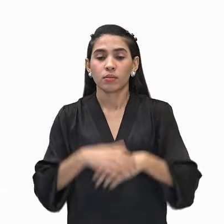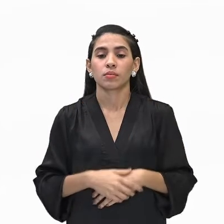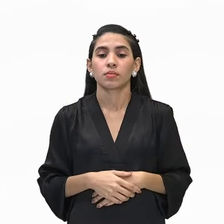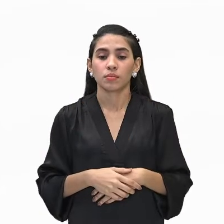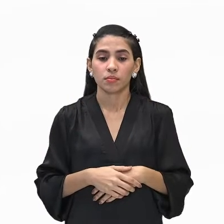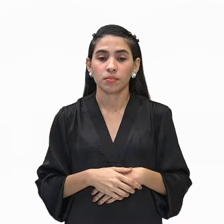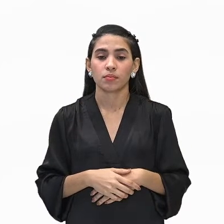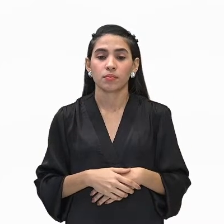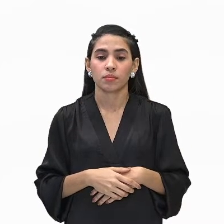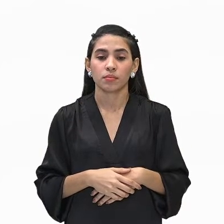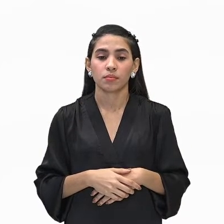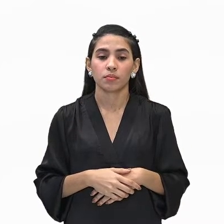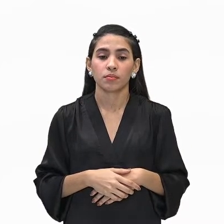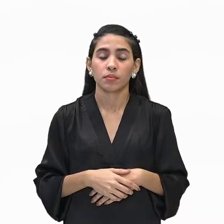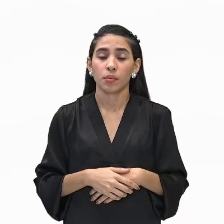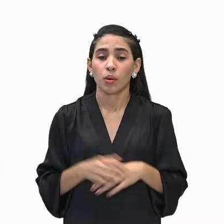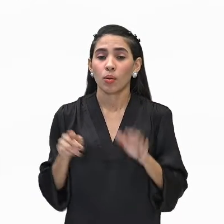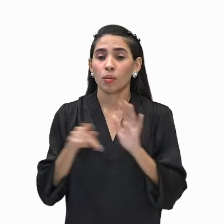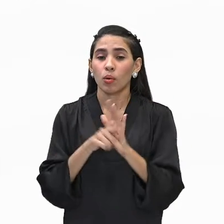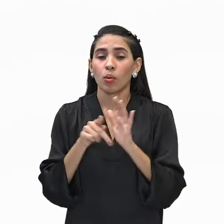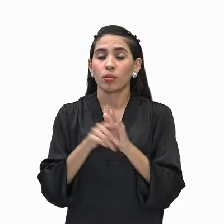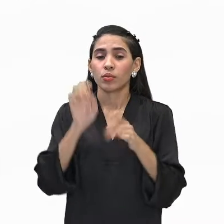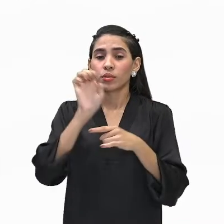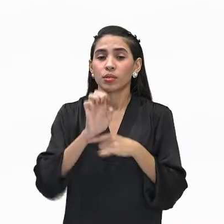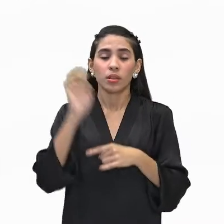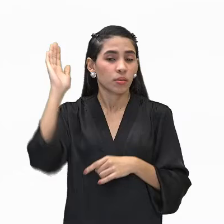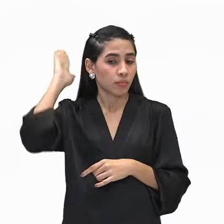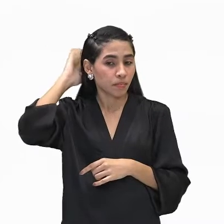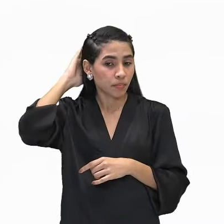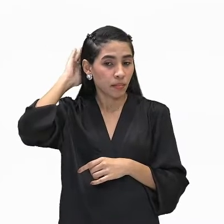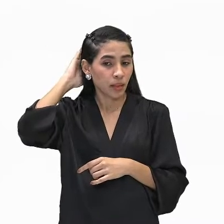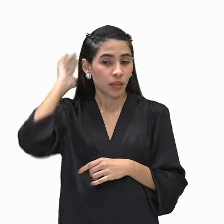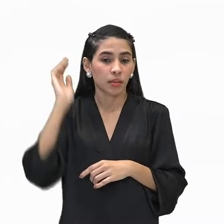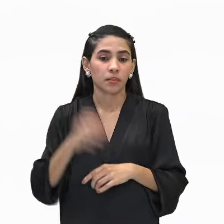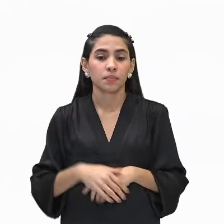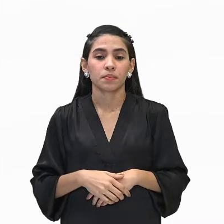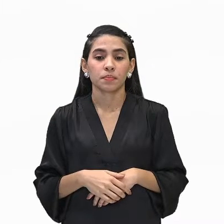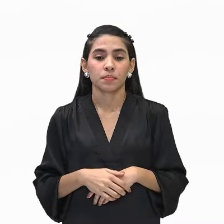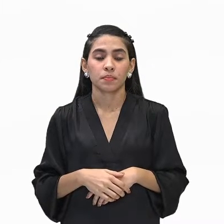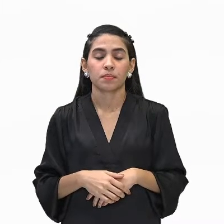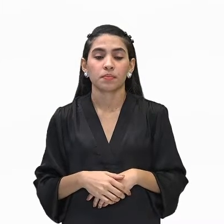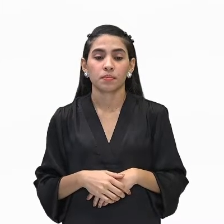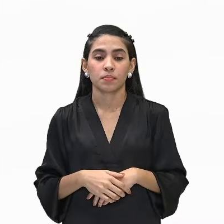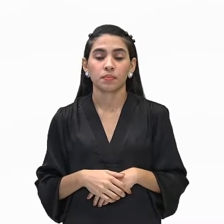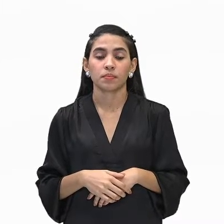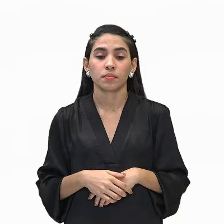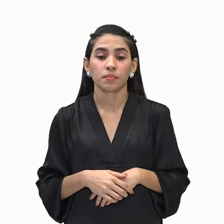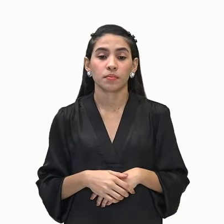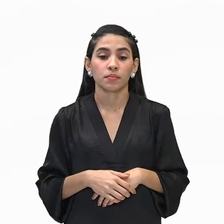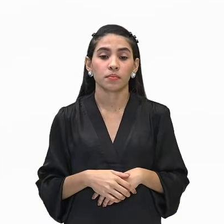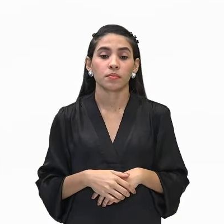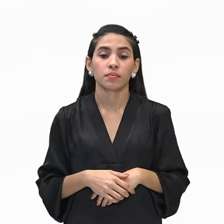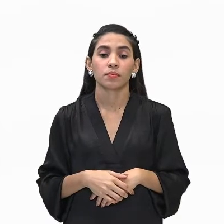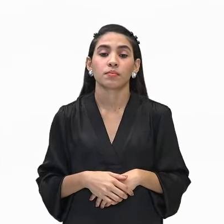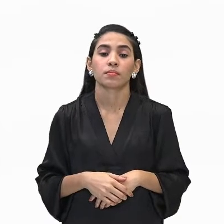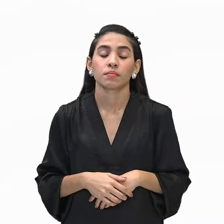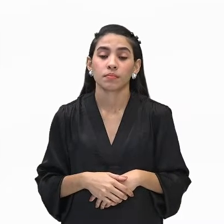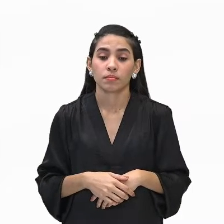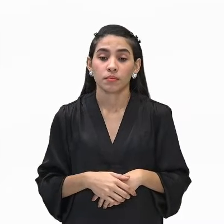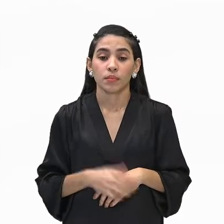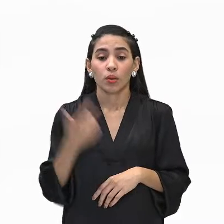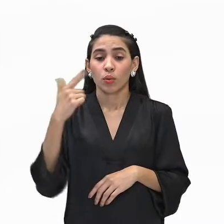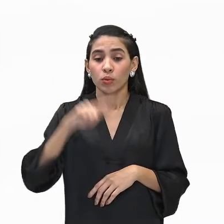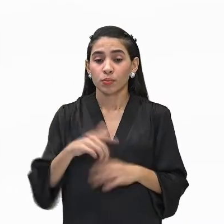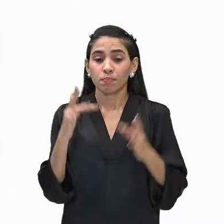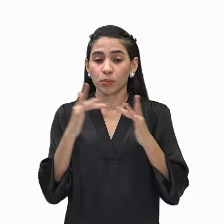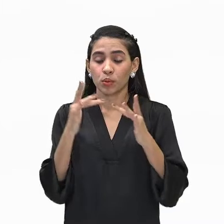lá no Pará, ali, passando pelo município de Santarém e alguns locais ali por perto. Ao atingirem as terras